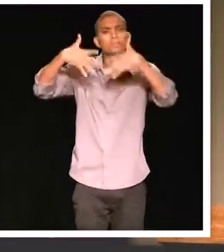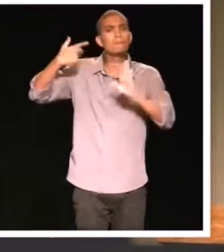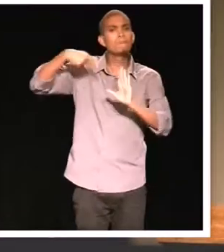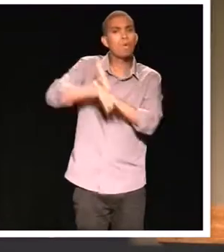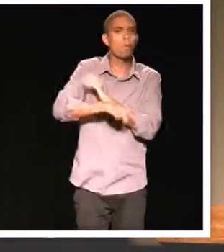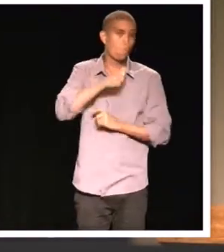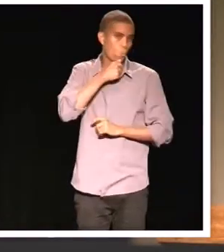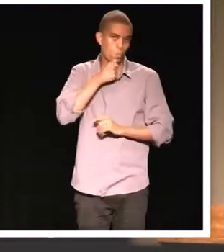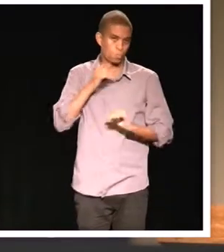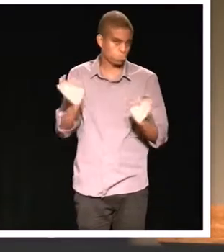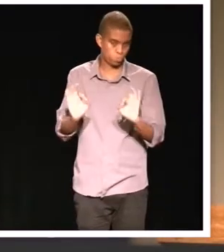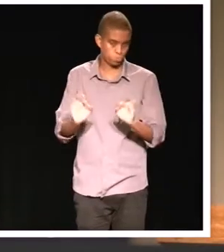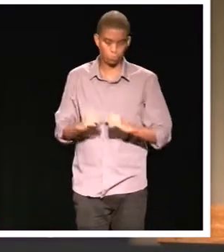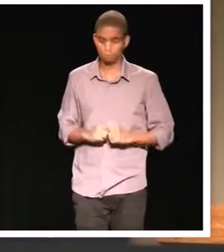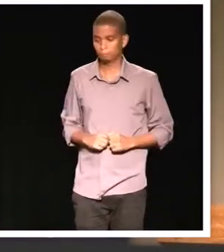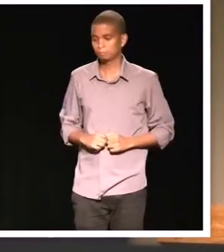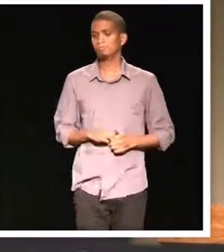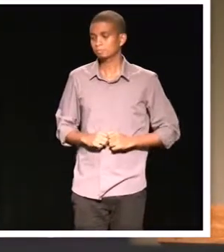frente.